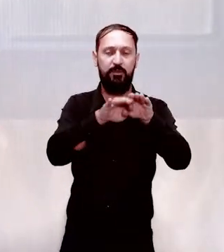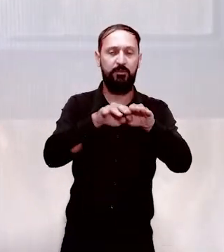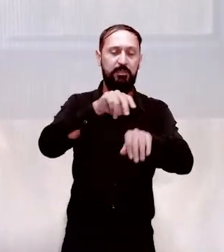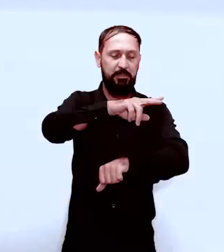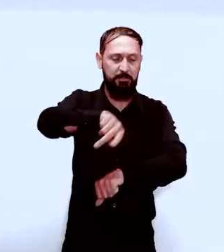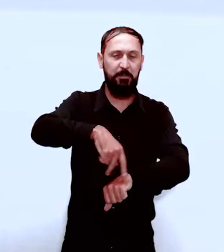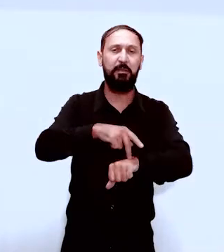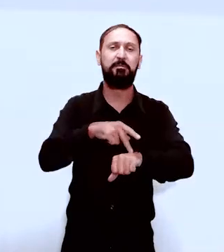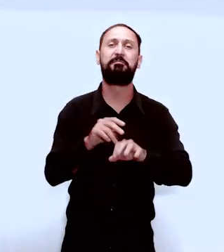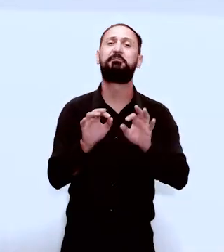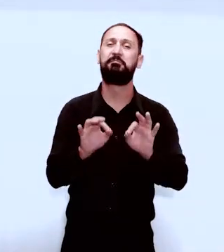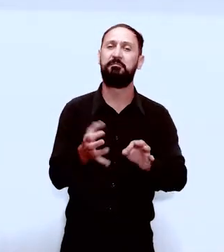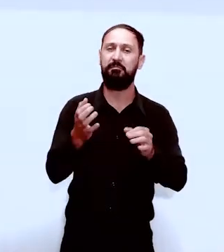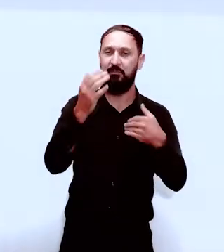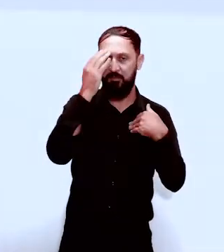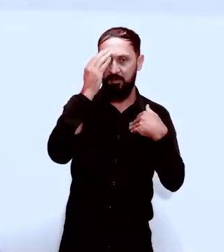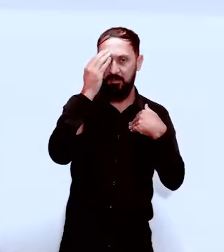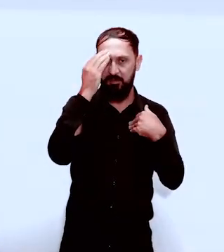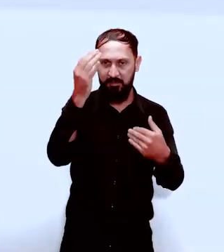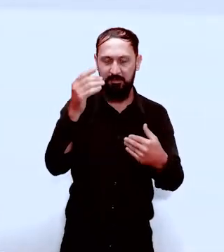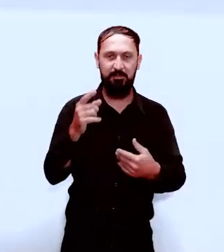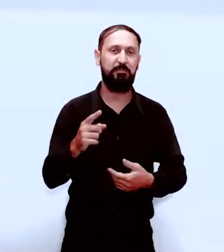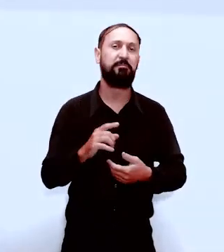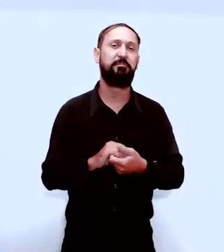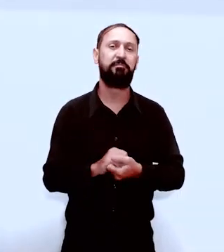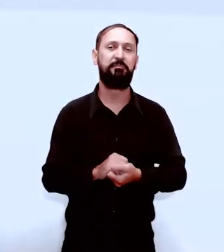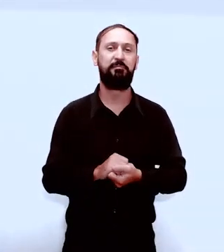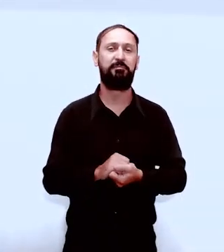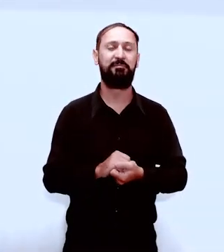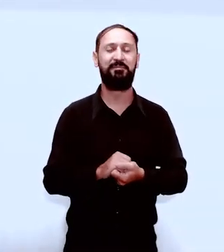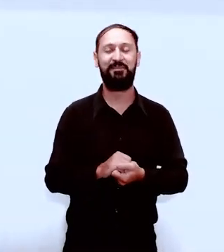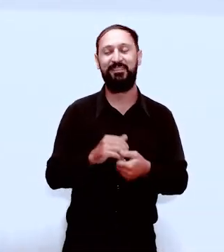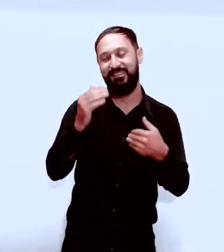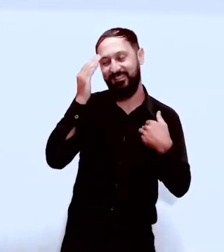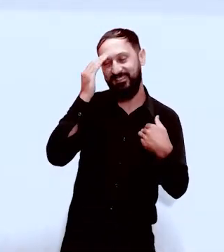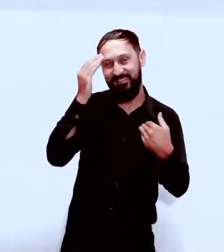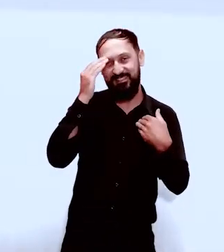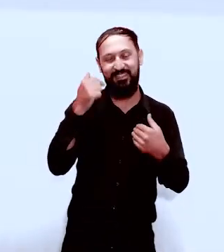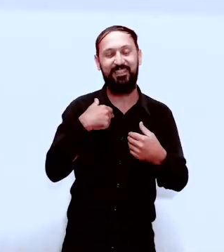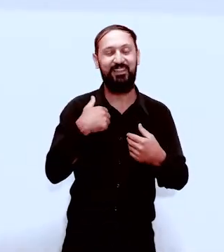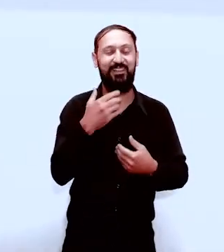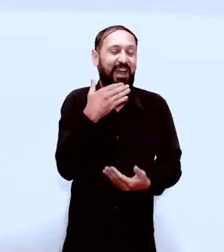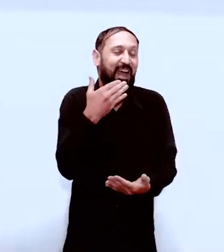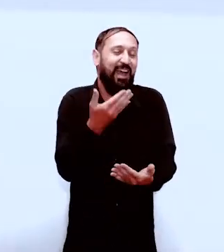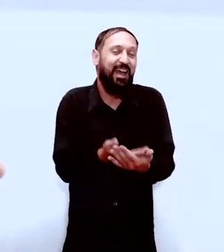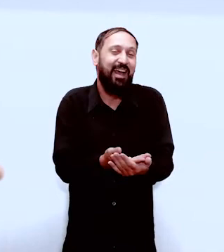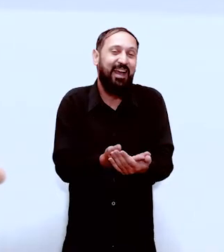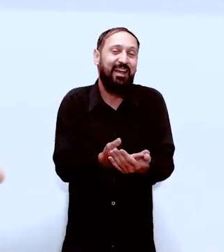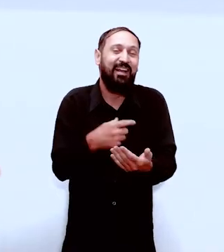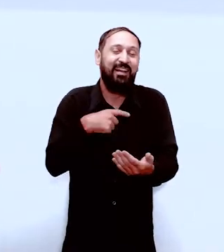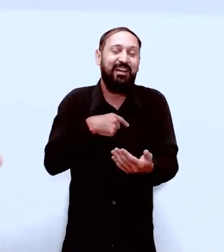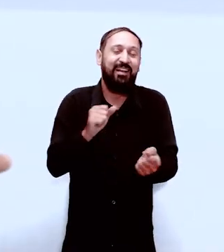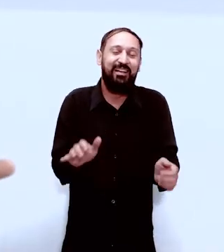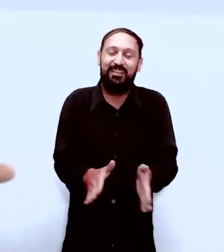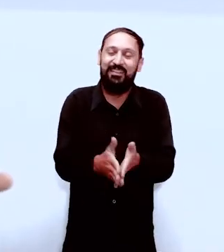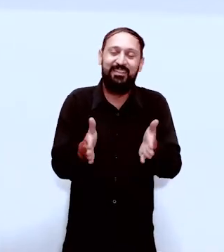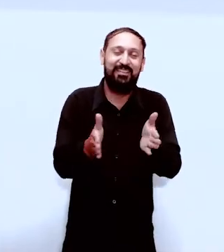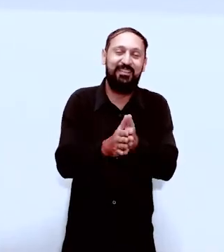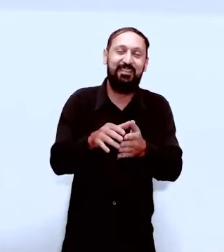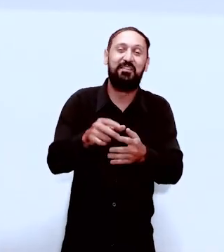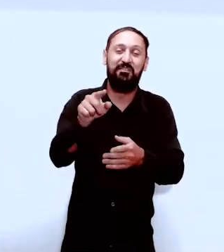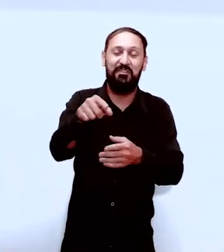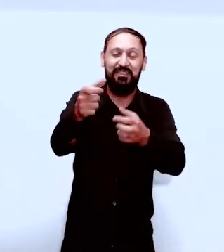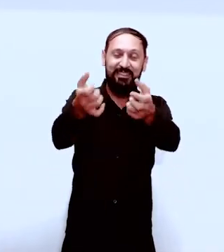igualdade racial nesse país. Tá certo, quero agradecer imensamente essa figura. Estou aqui encantado, aqui,